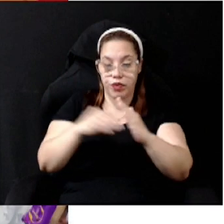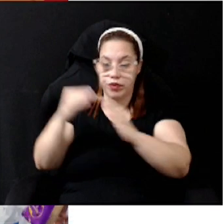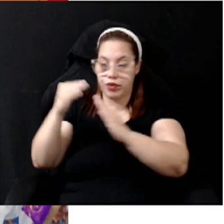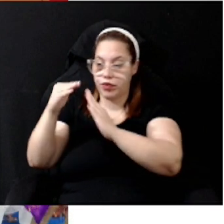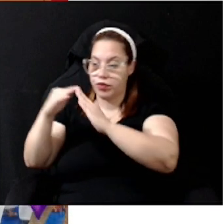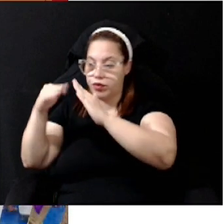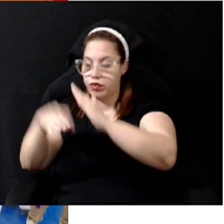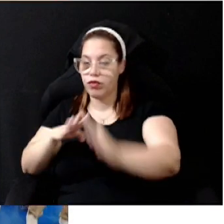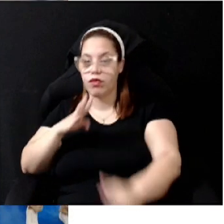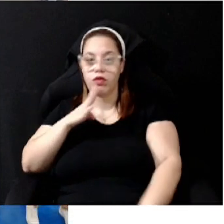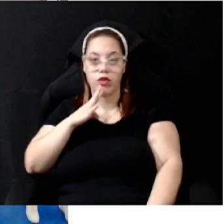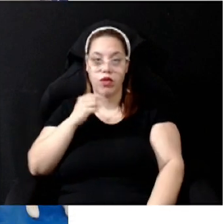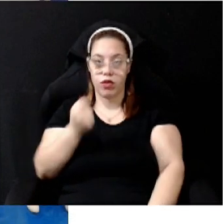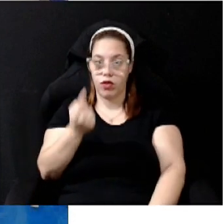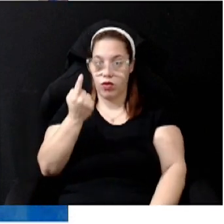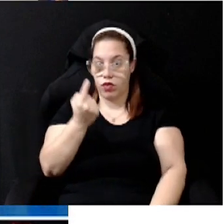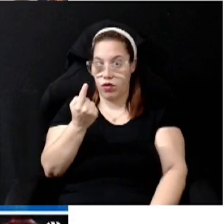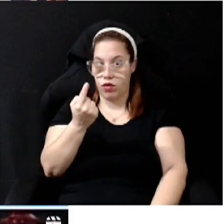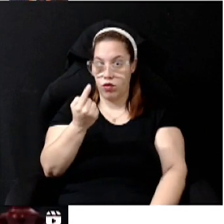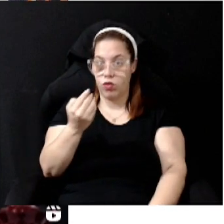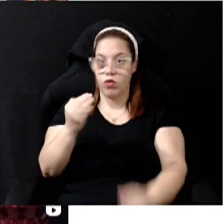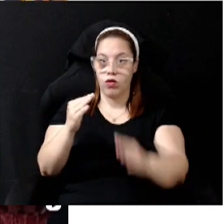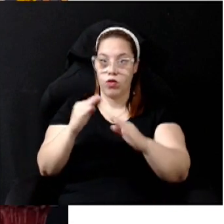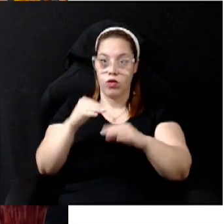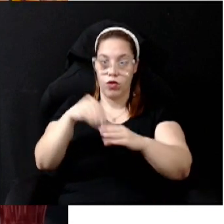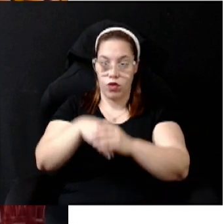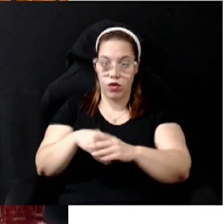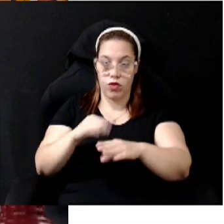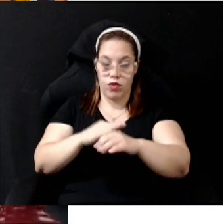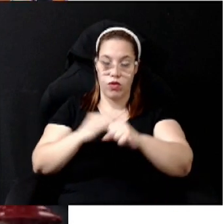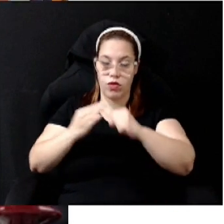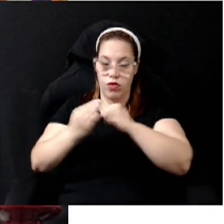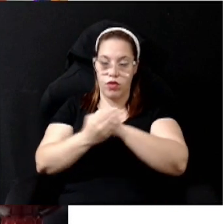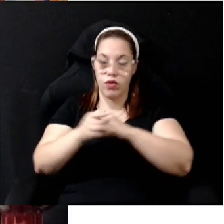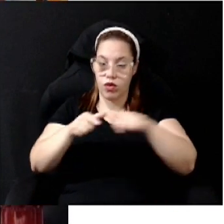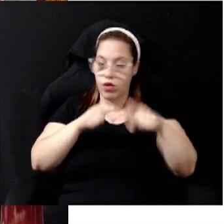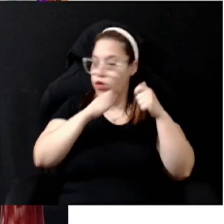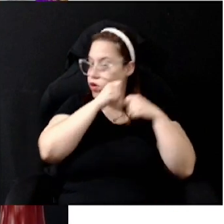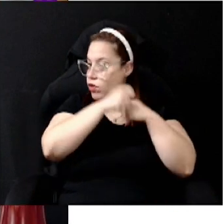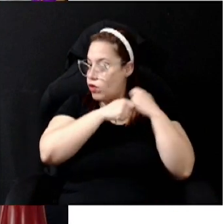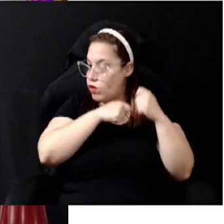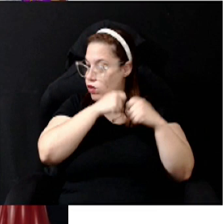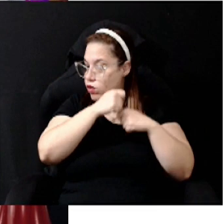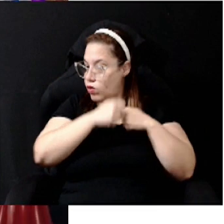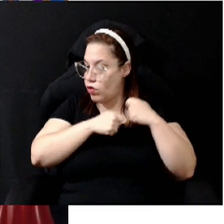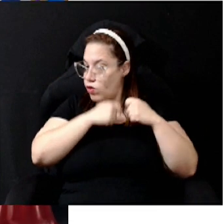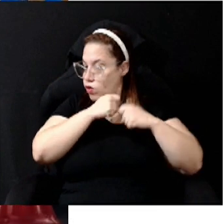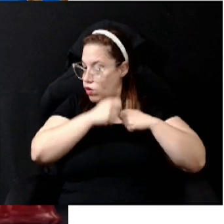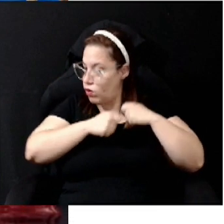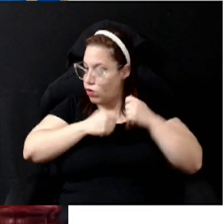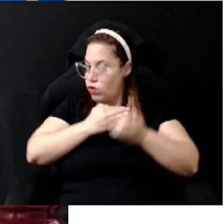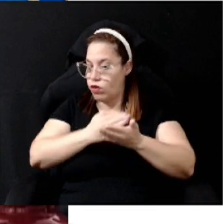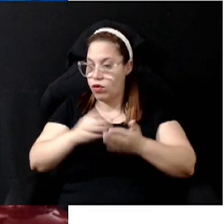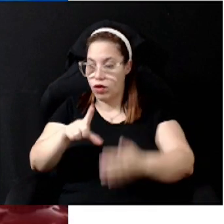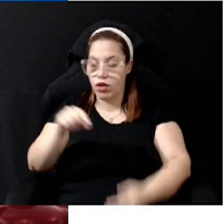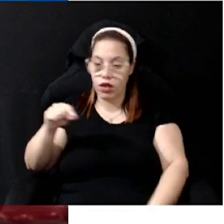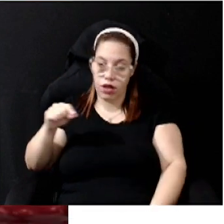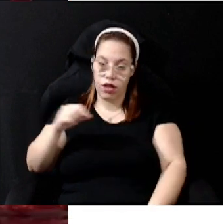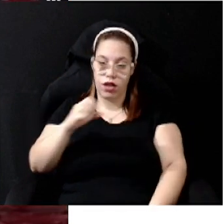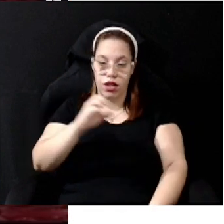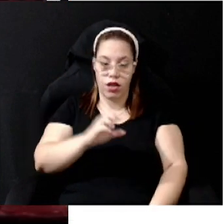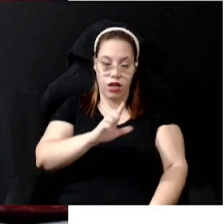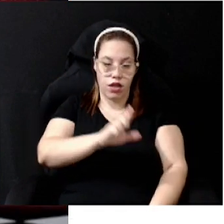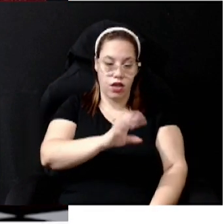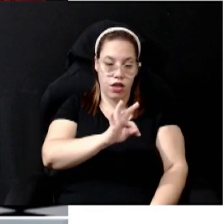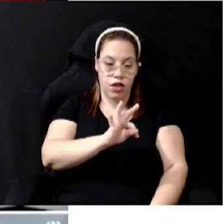uma pessoa dentro do meu bairro que também trabalhava com as tranças, também estava iniciando, tentando sair do CLT para empreender com as tranças.